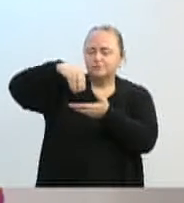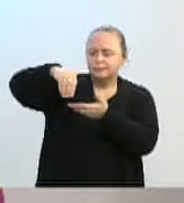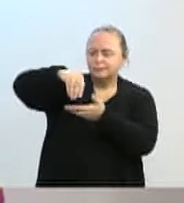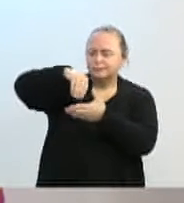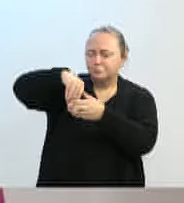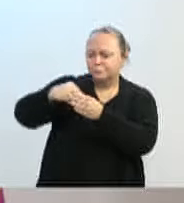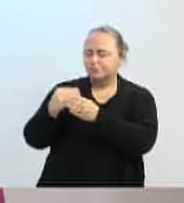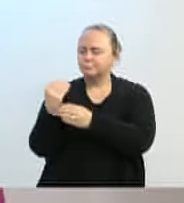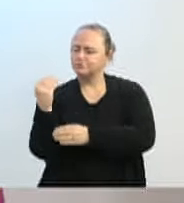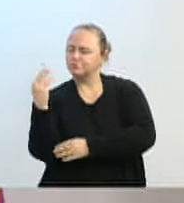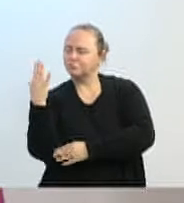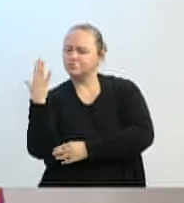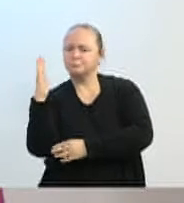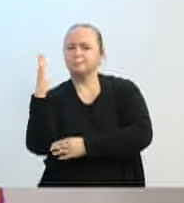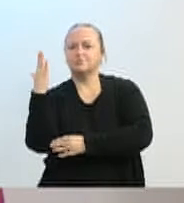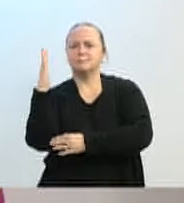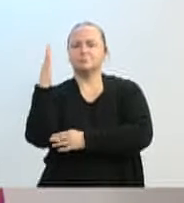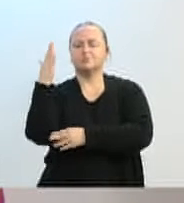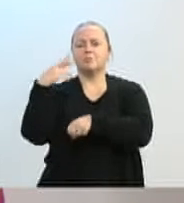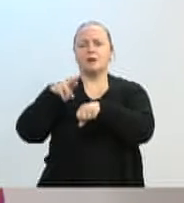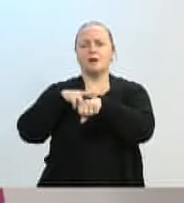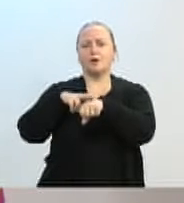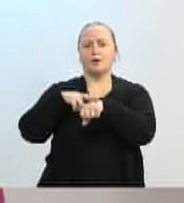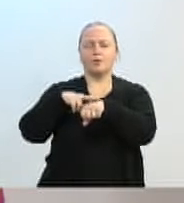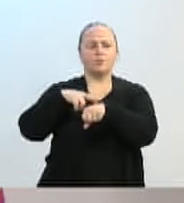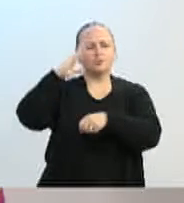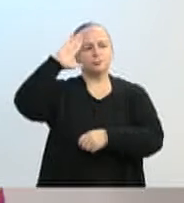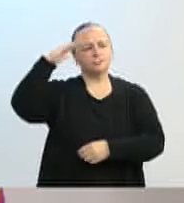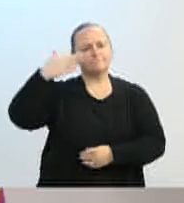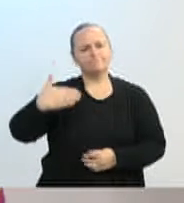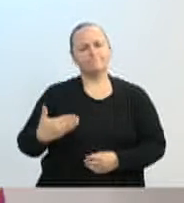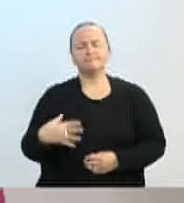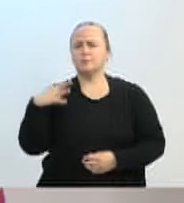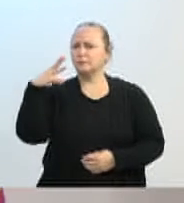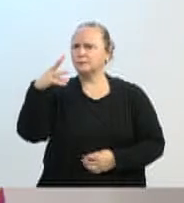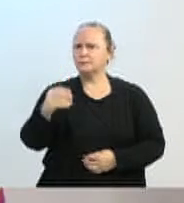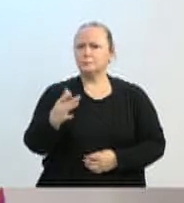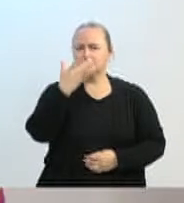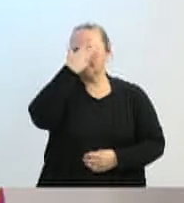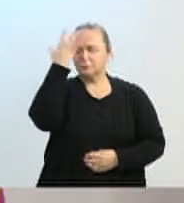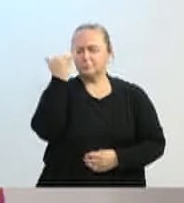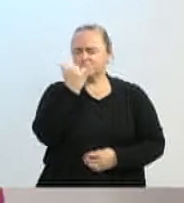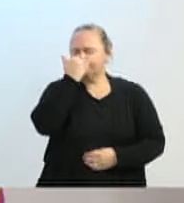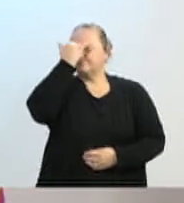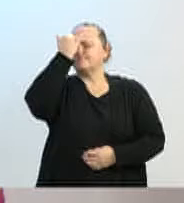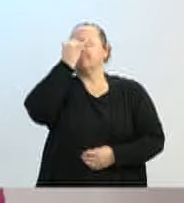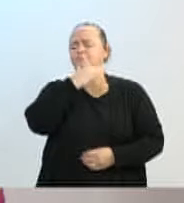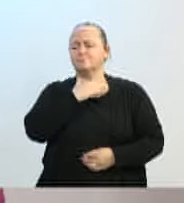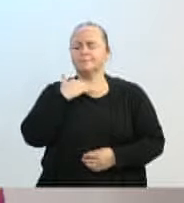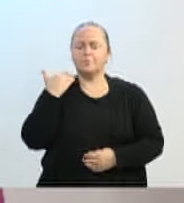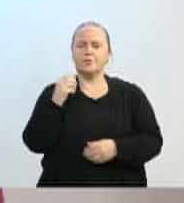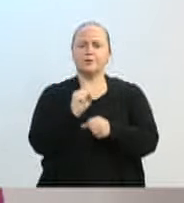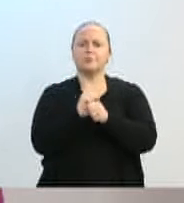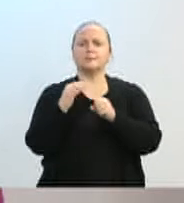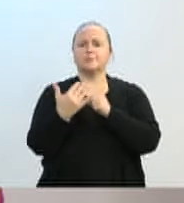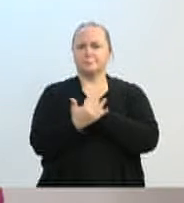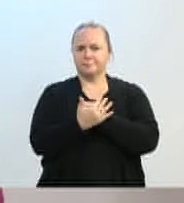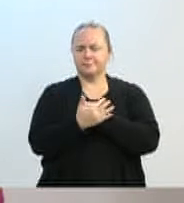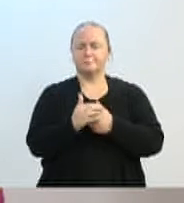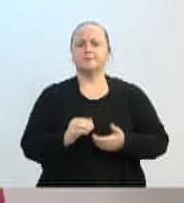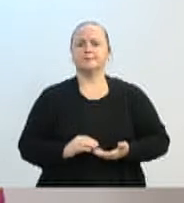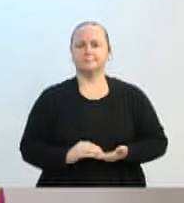simbolizando, infelizmente, e homenageando todas as vítimas do Covid aqui na nossa cidade. Mas,